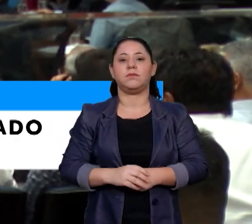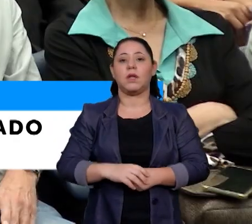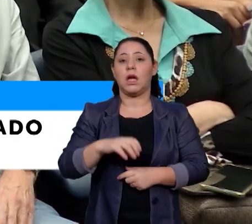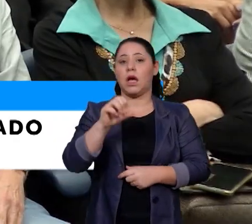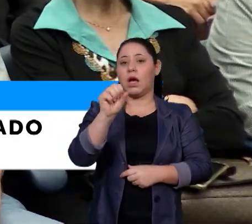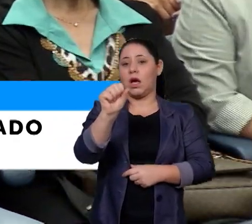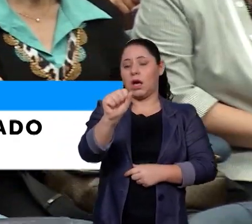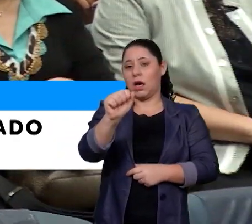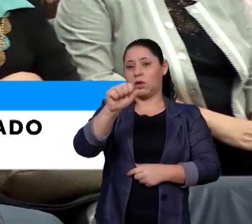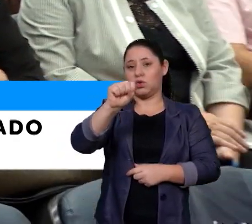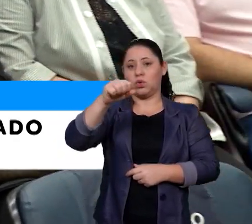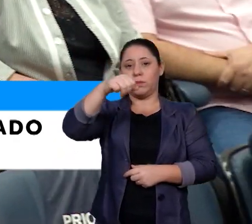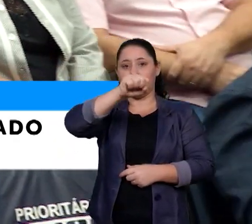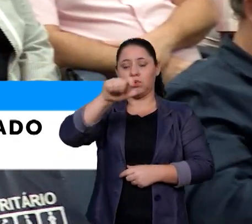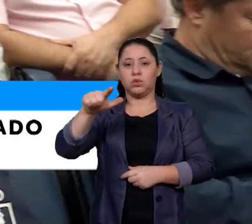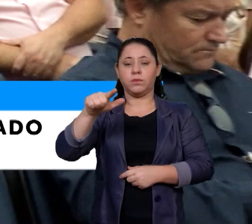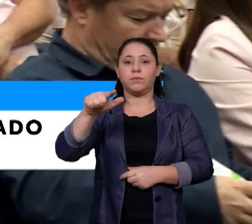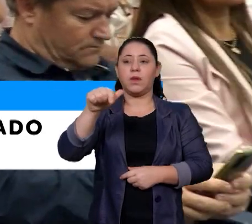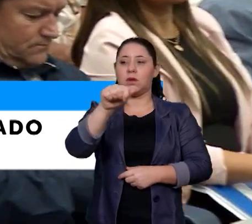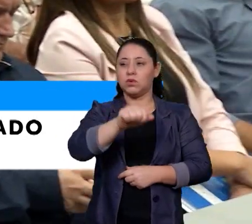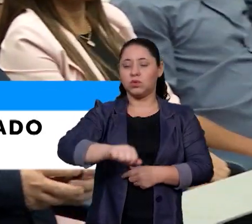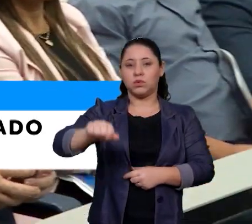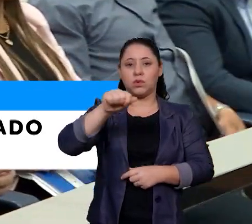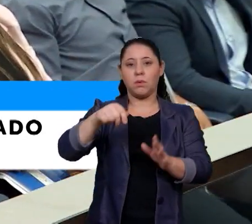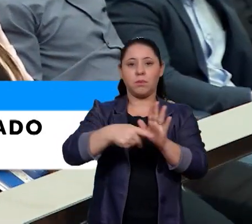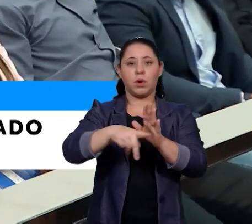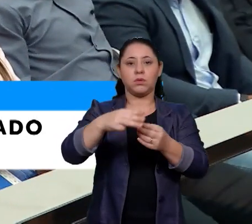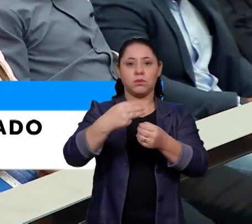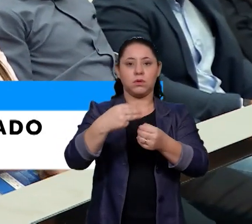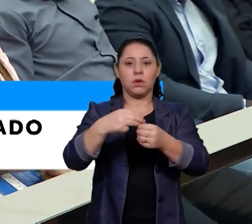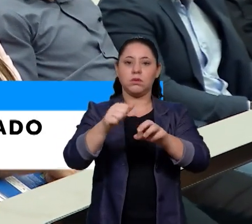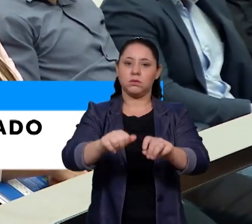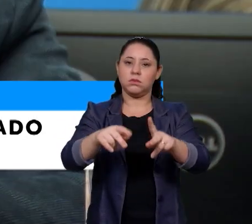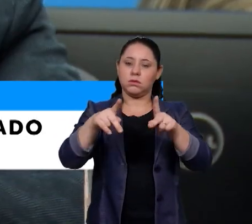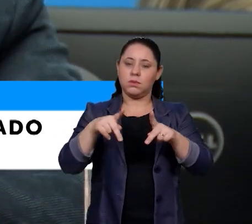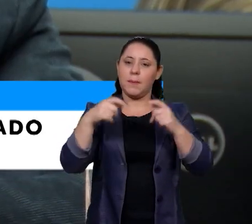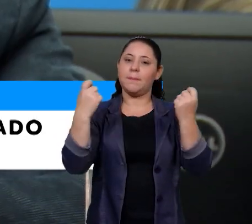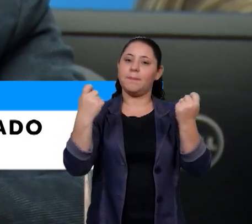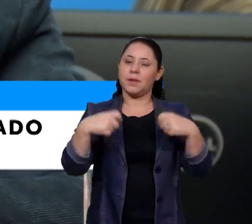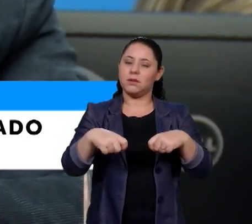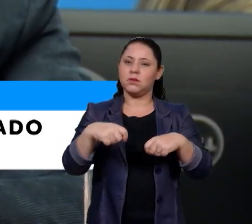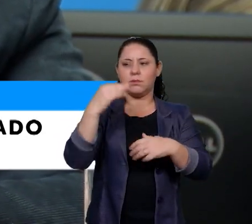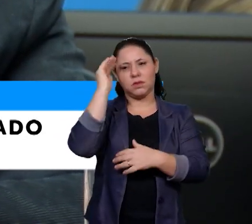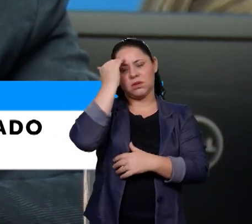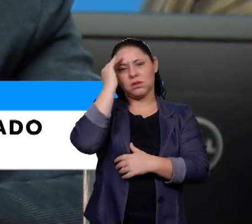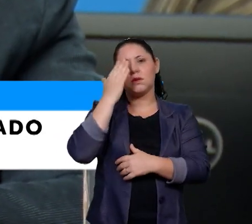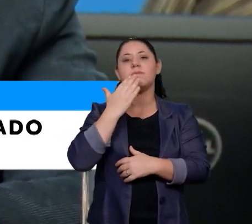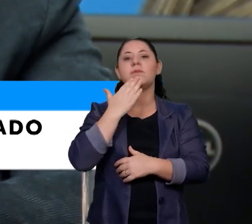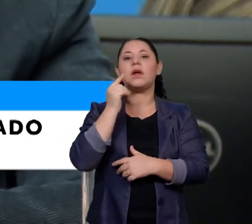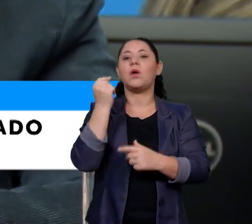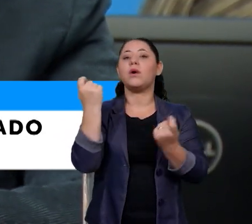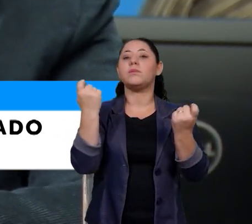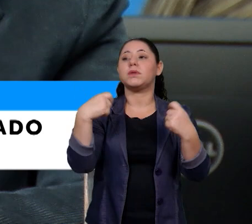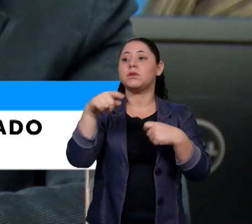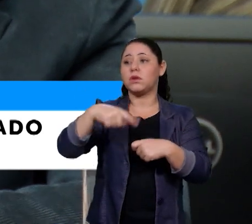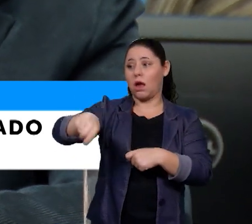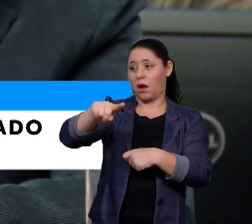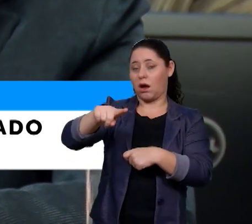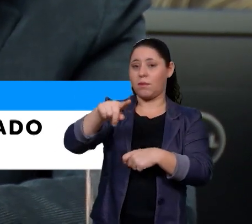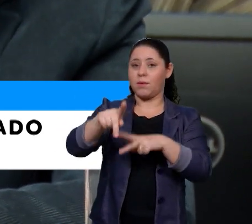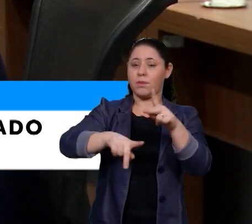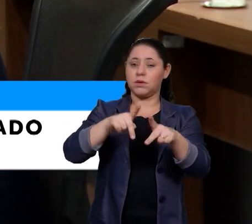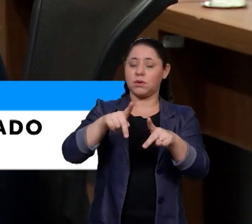de reais. Para a Somasul, Associação dos Municípios de Mato Grosso do Sul, a audiência pública é necessária para entender melhor